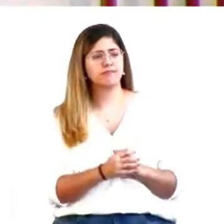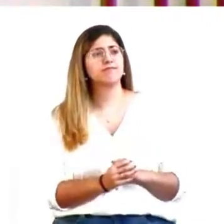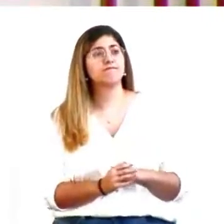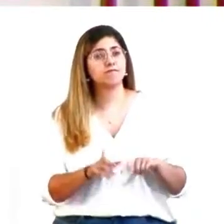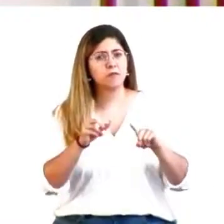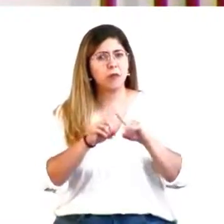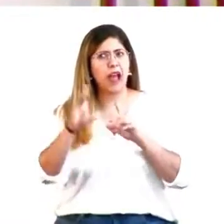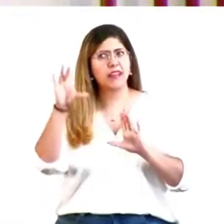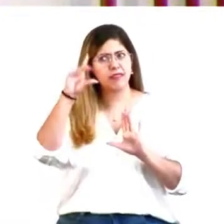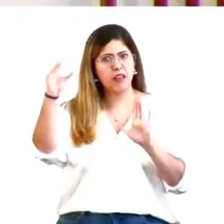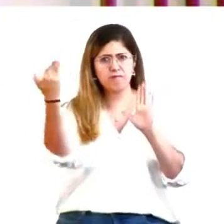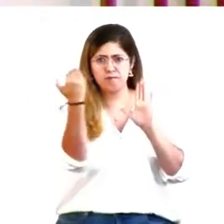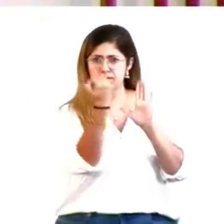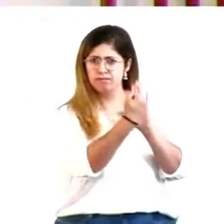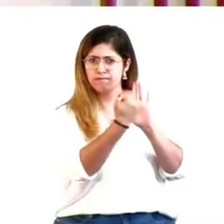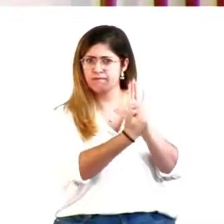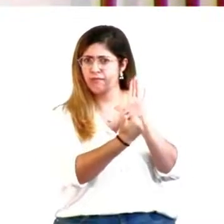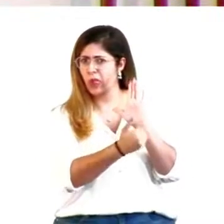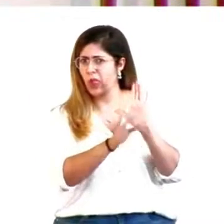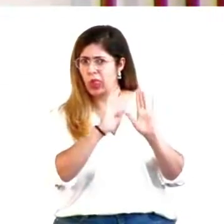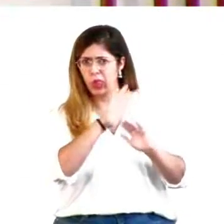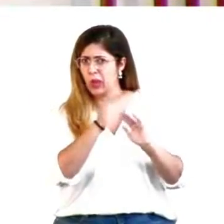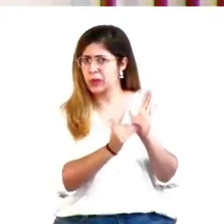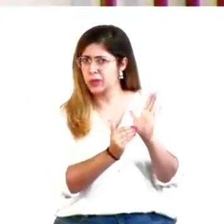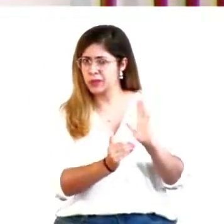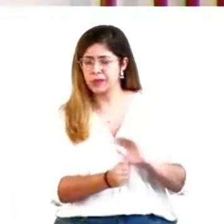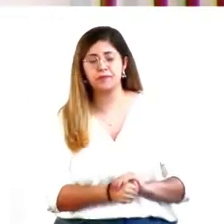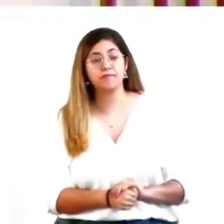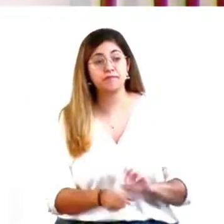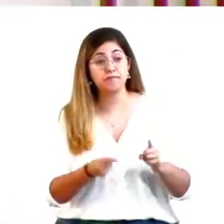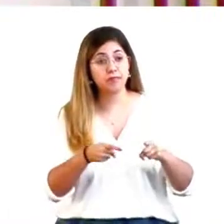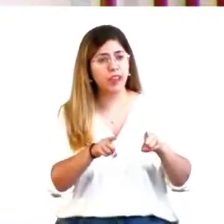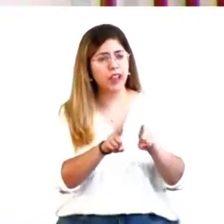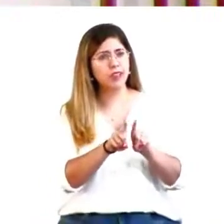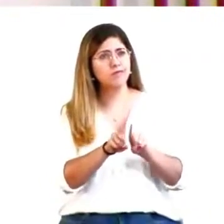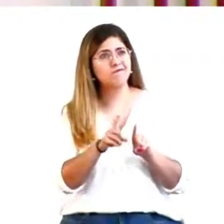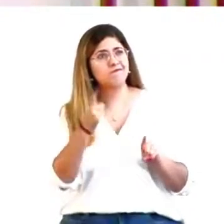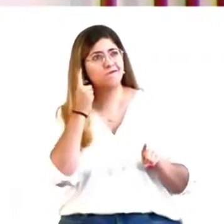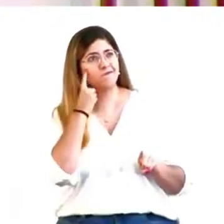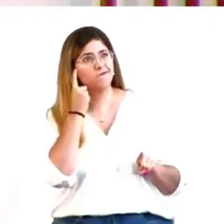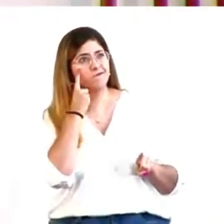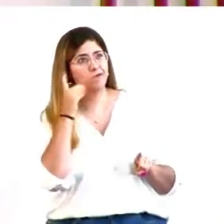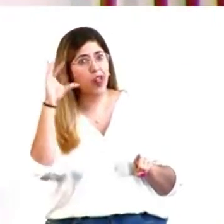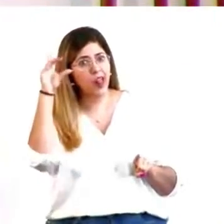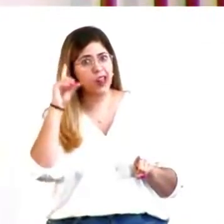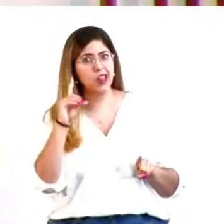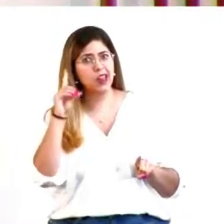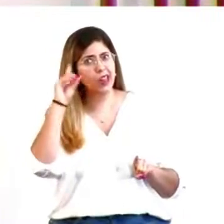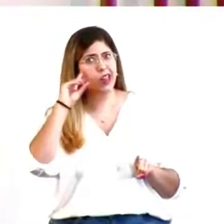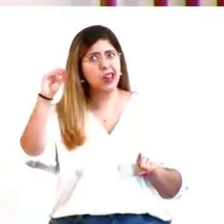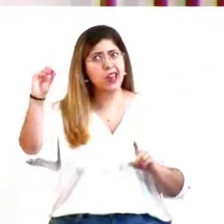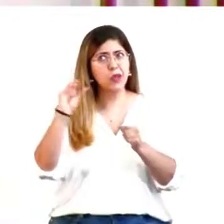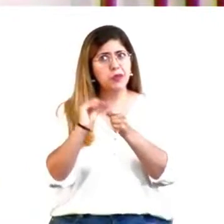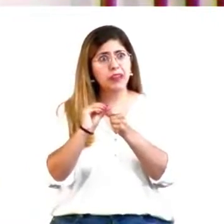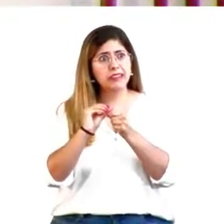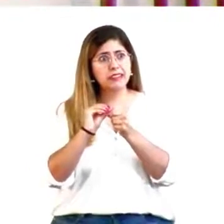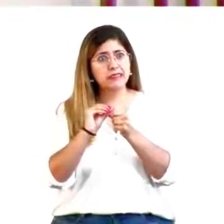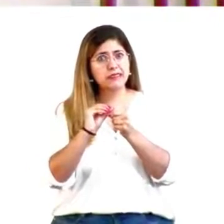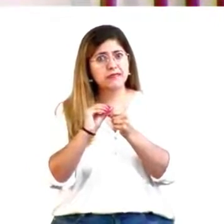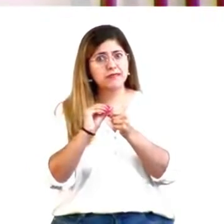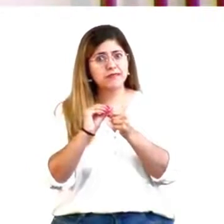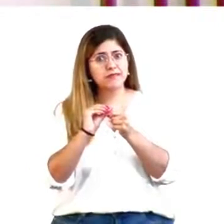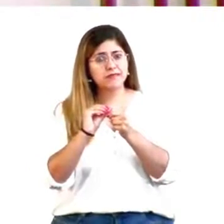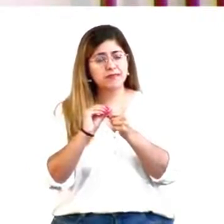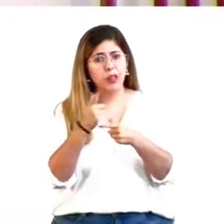Deus. Deus sabia que isso iria acontecer. E então Deus precisou resolver isso. E como Deus resolveu isso?